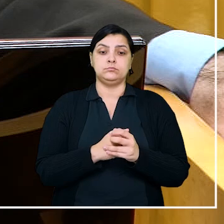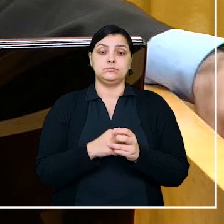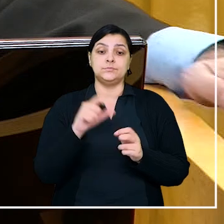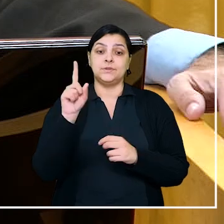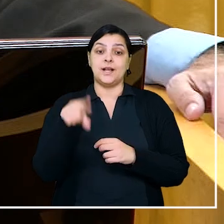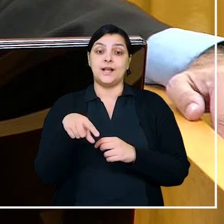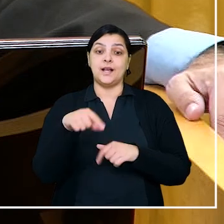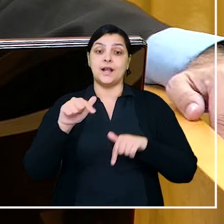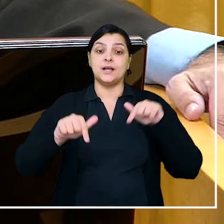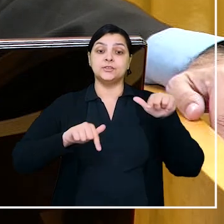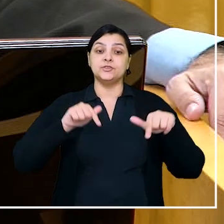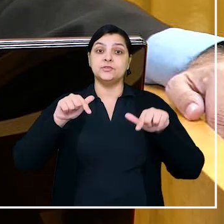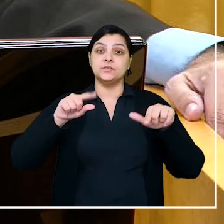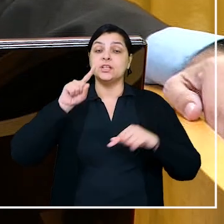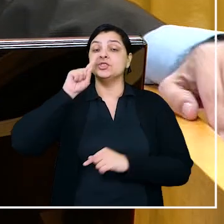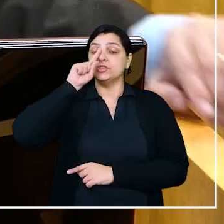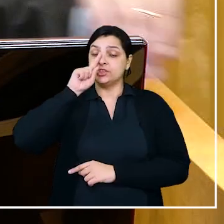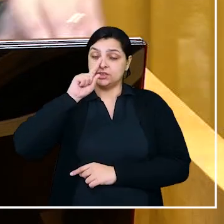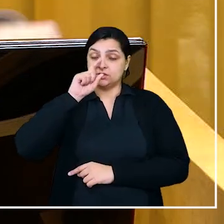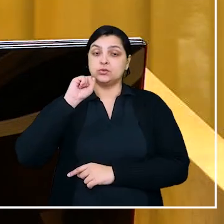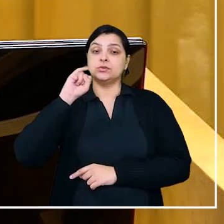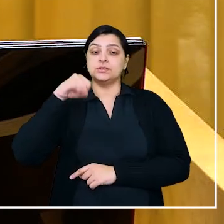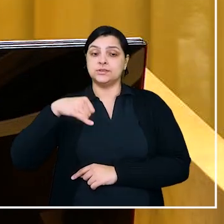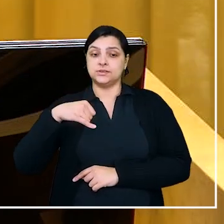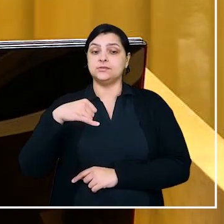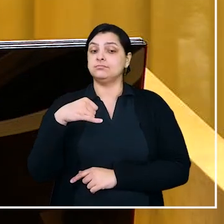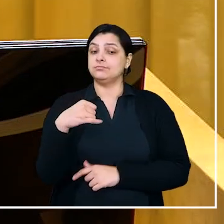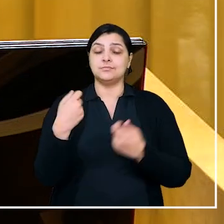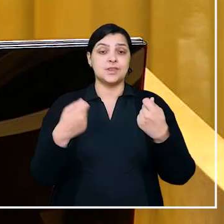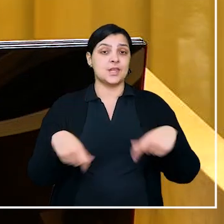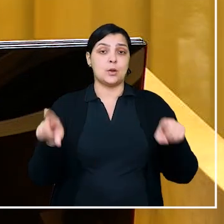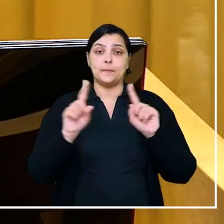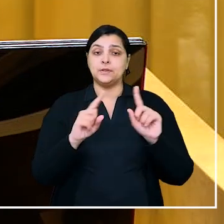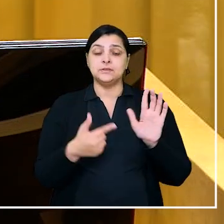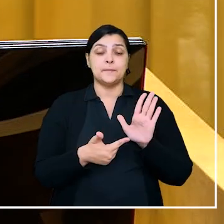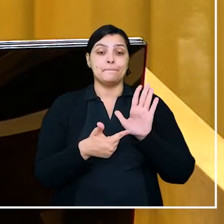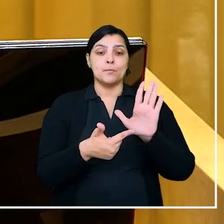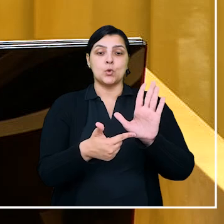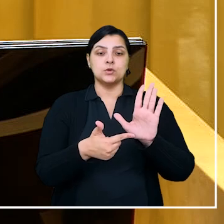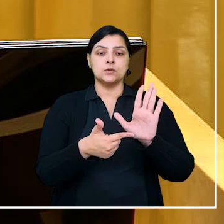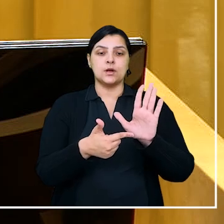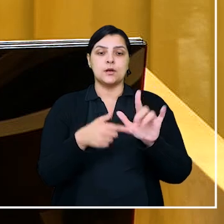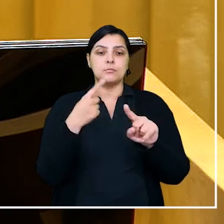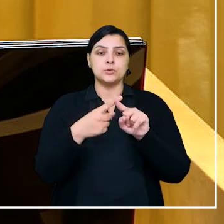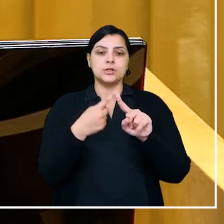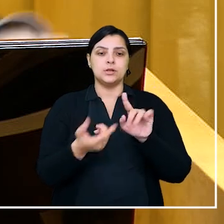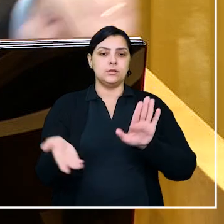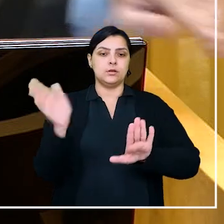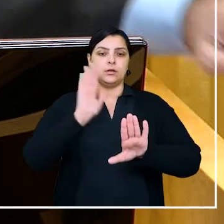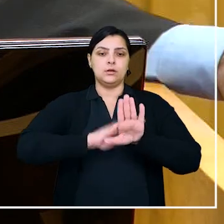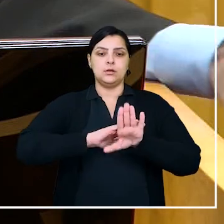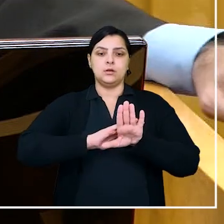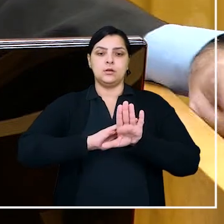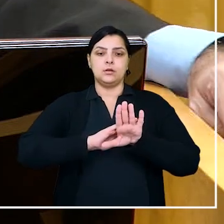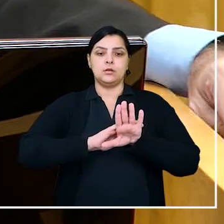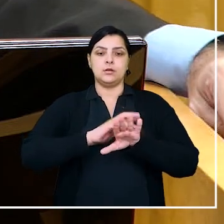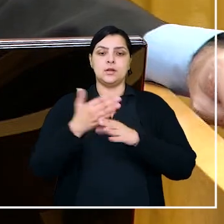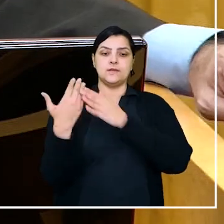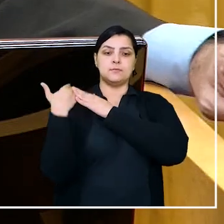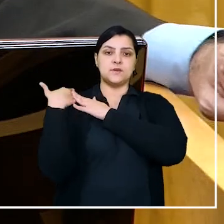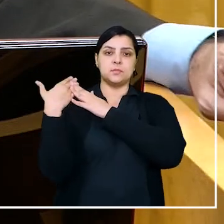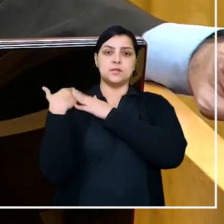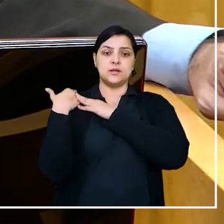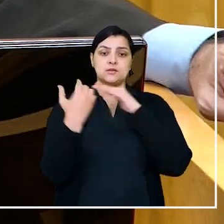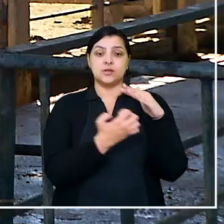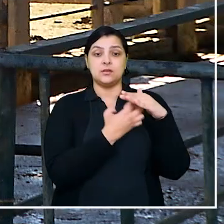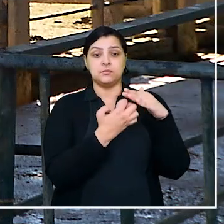se trata de atividade de grande risco, afastando a necessidade de demonstração do elemento subjetivo para fins de